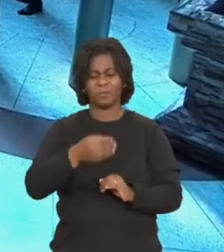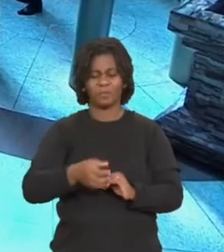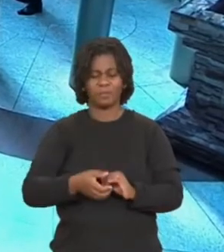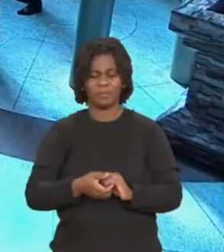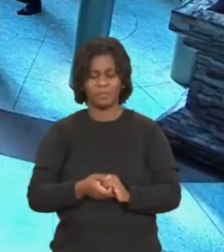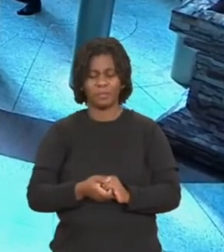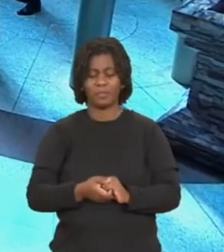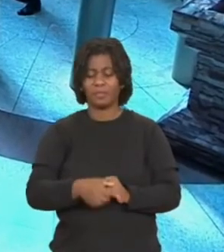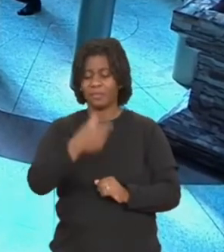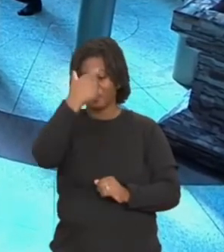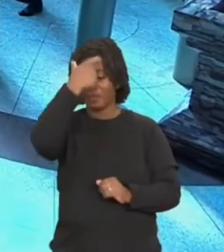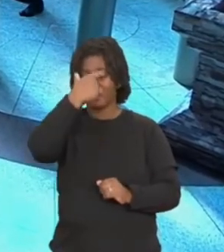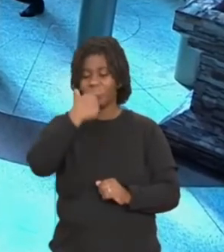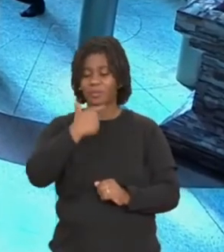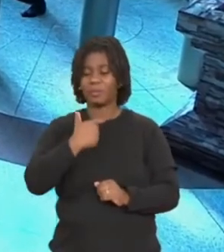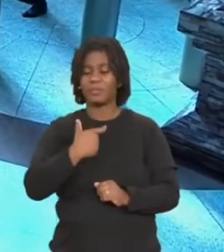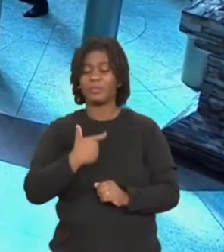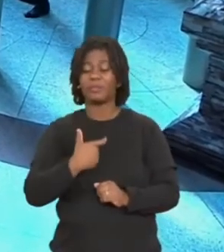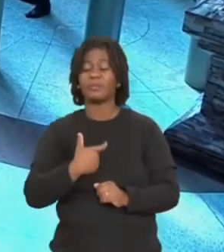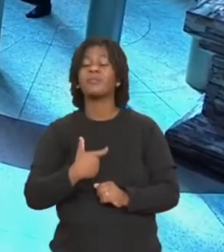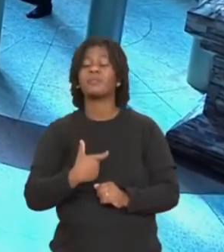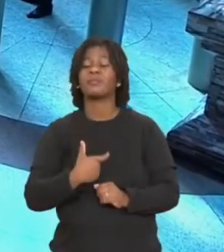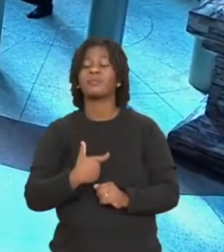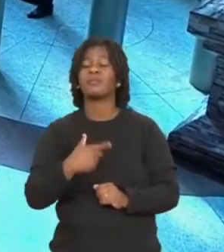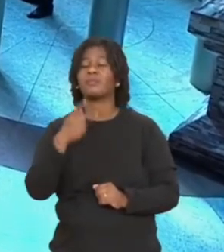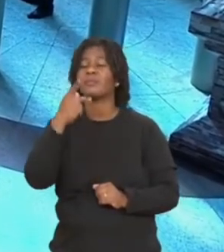Eu estou aqui, meu Pai.